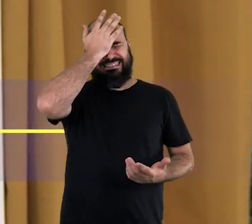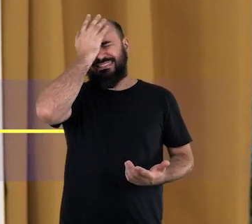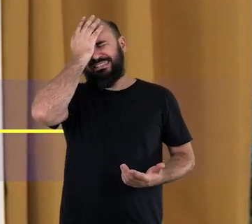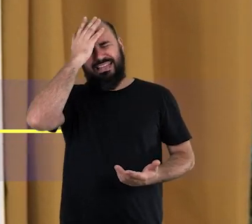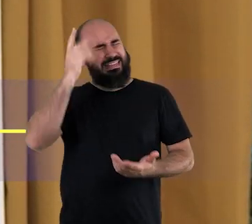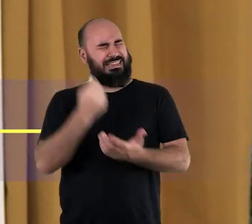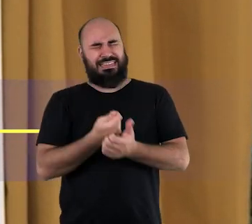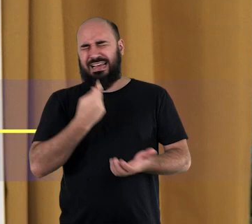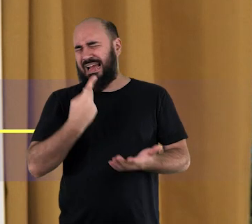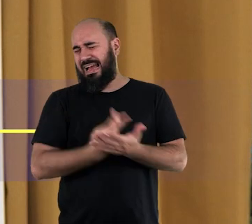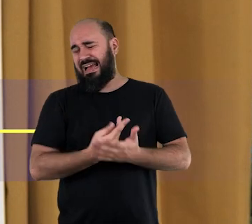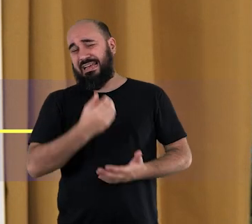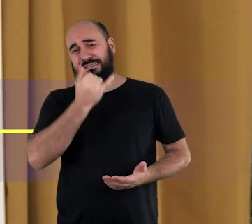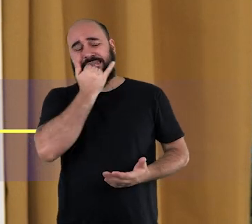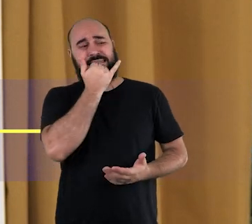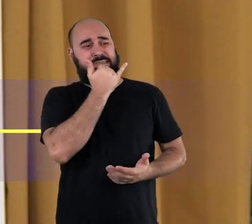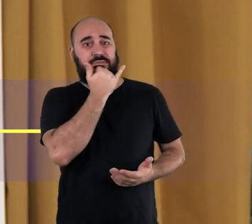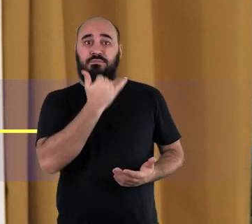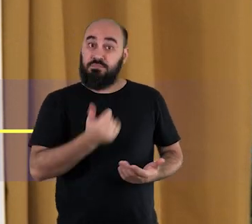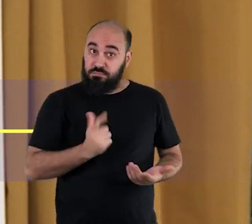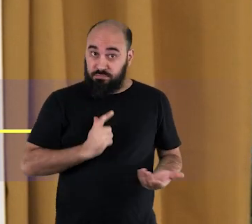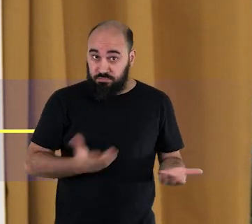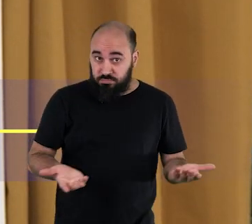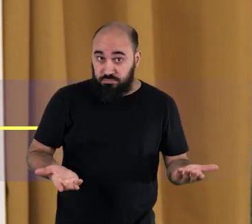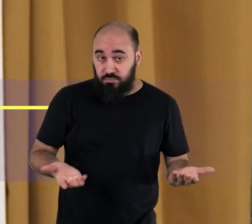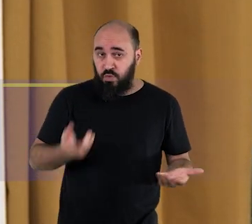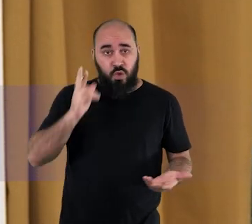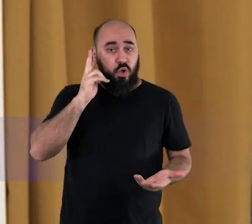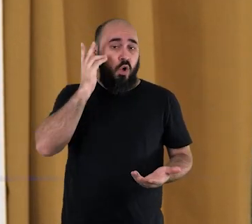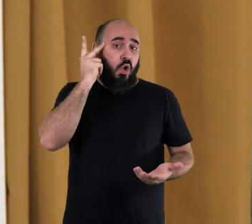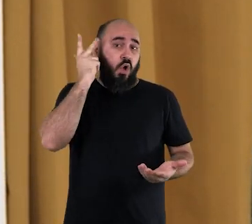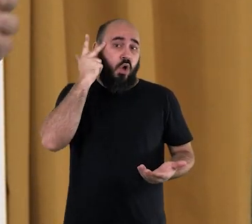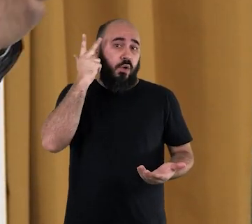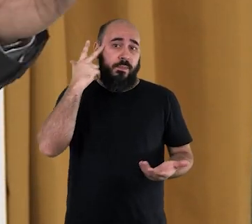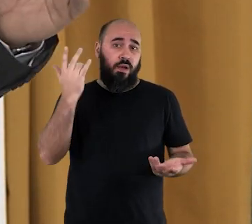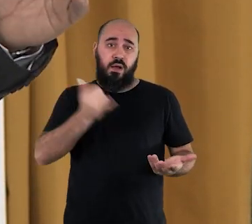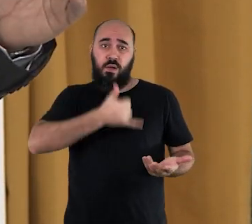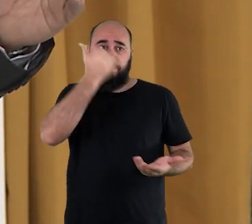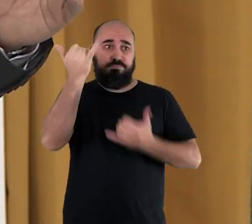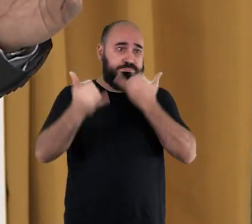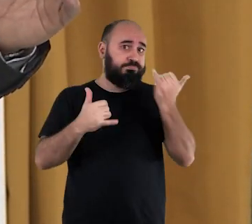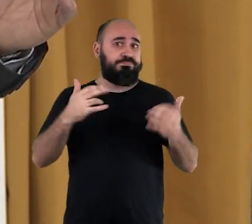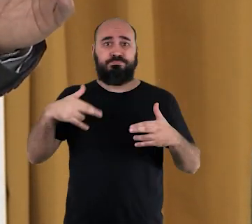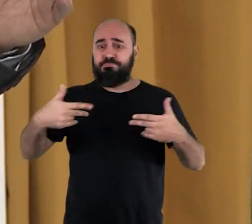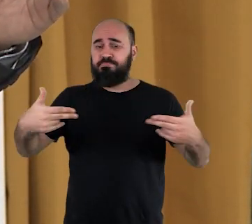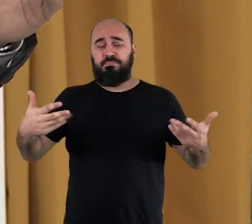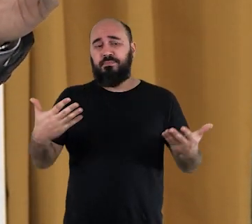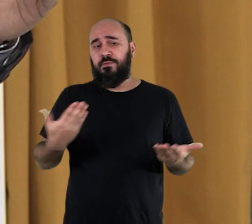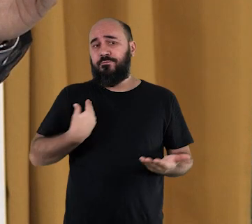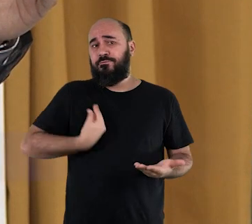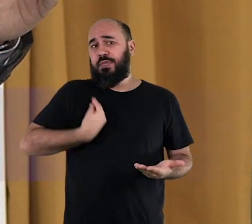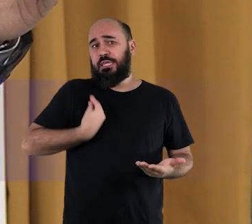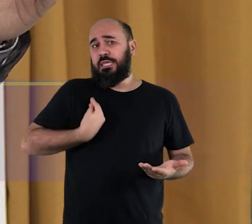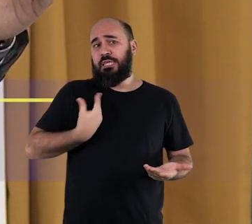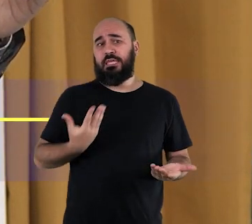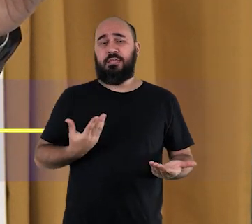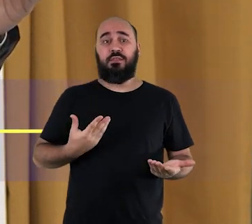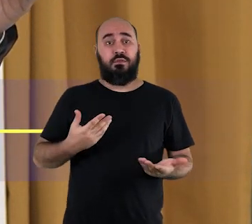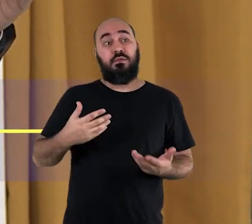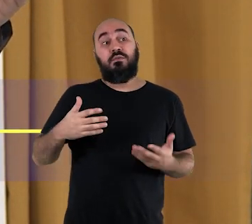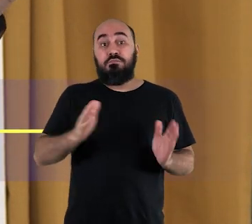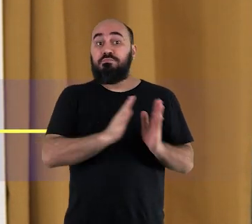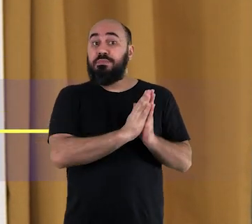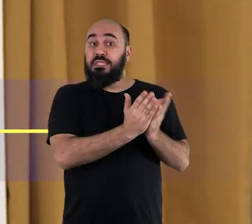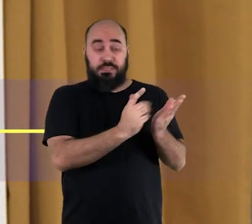besteiras. Então, com esses personagens bíblicos, a gente aprende tanto pelo bom exemplo para segui-los, como